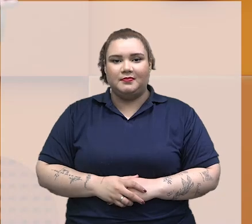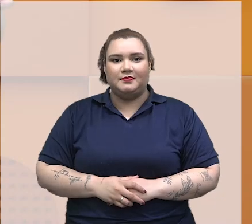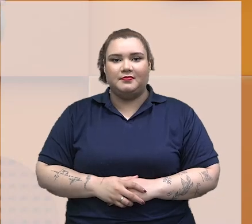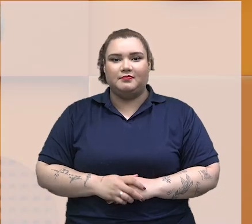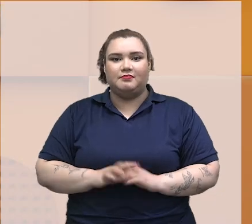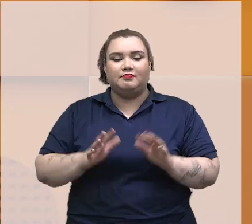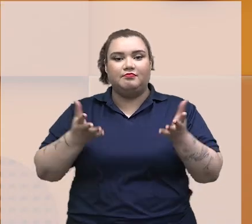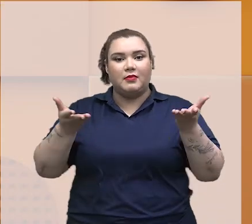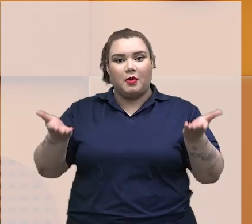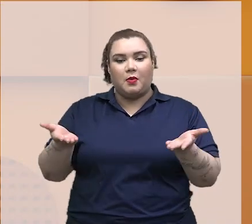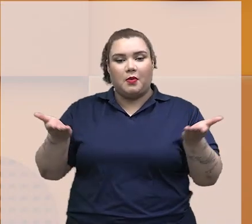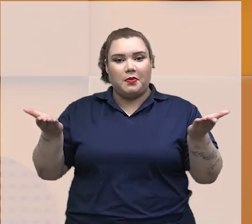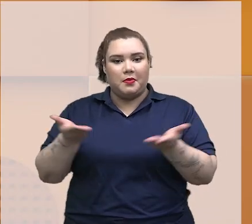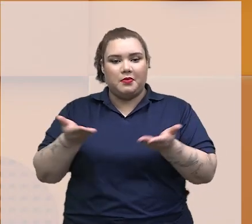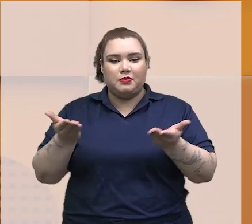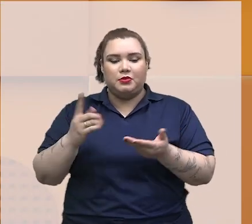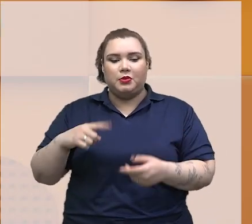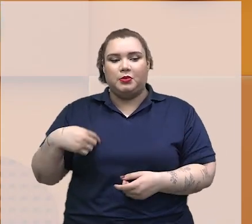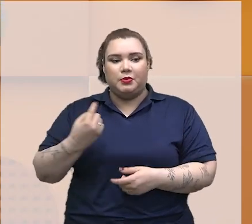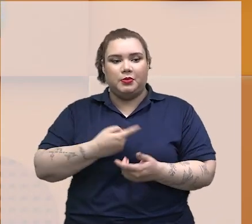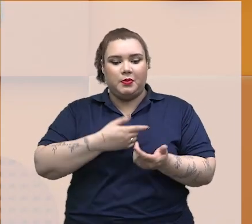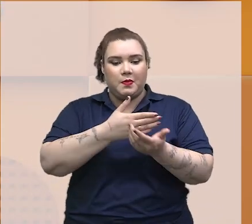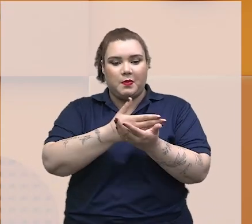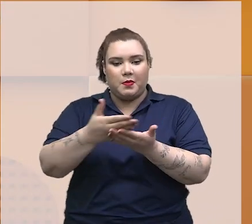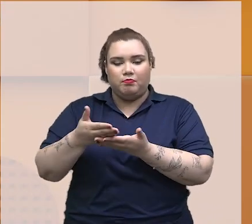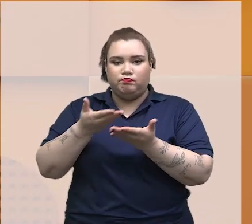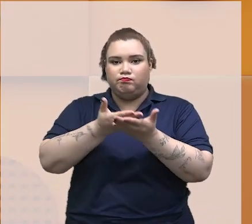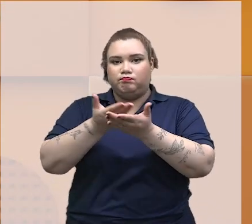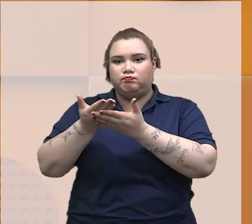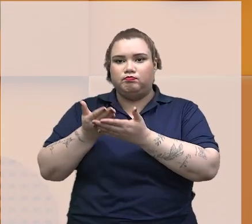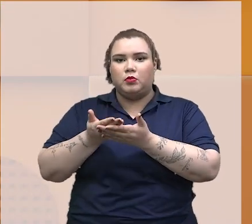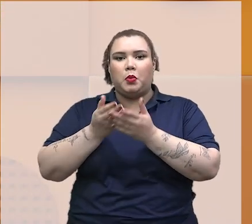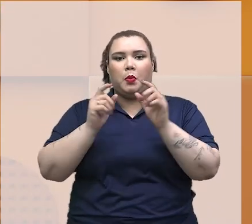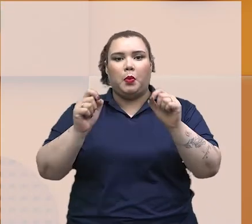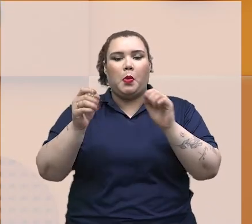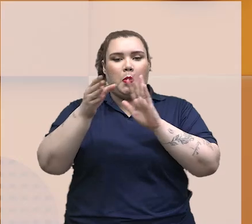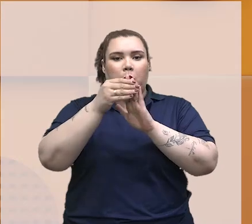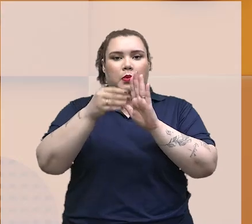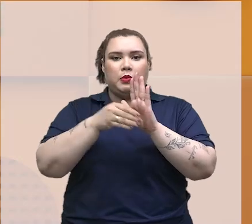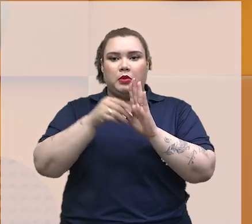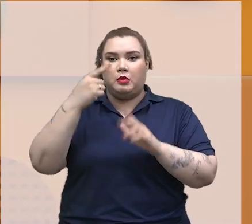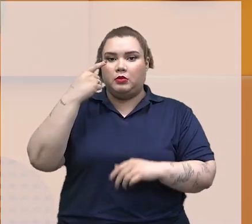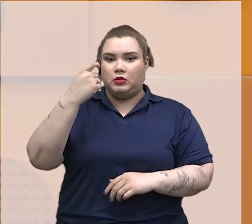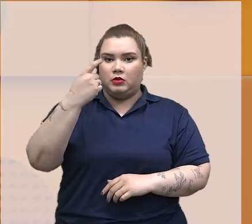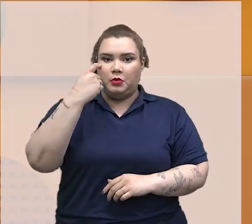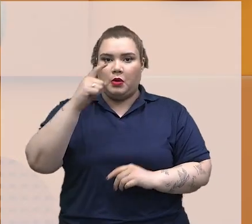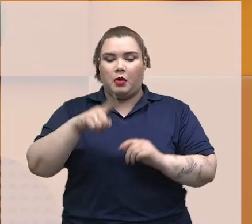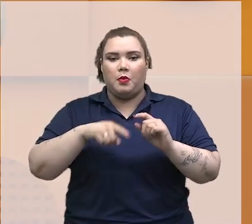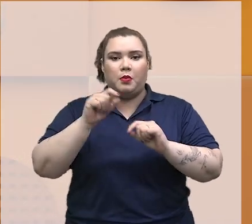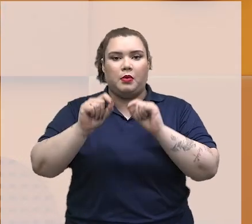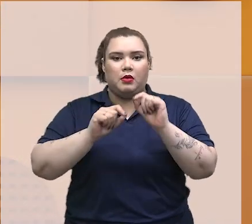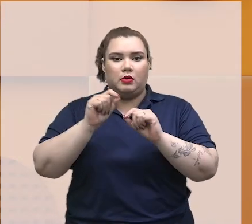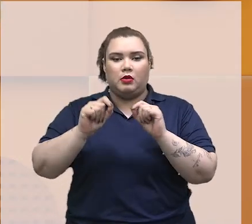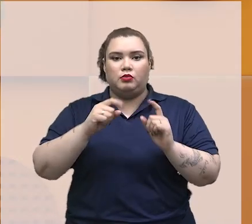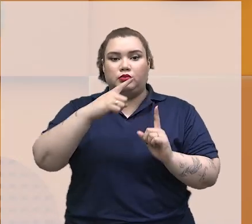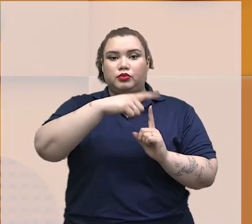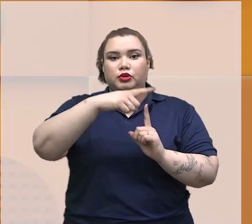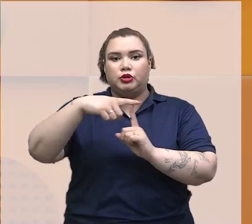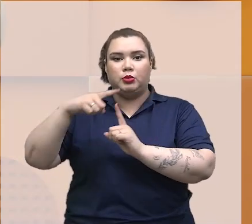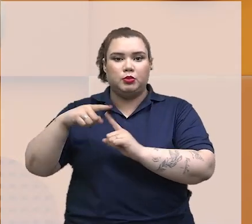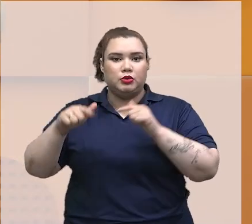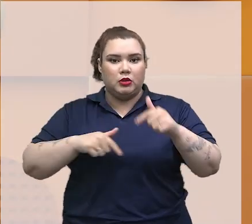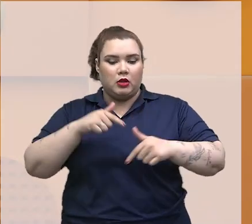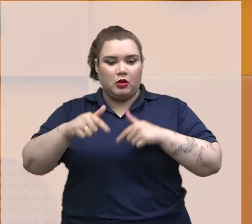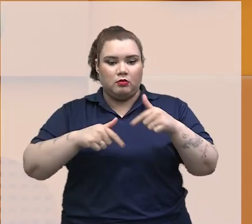Então, queridos, vamos começar a falar sobre um assunto interessante que são o quê? As formas, então, de